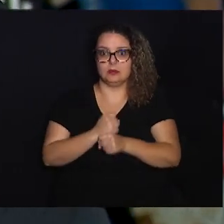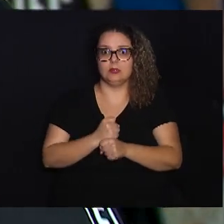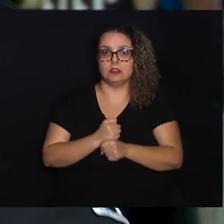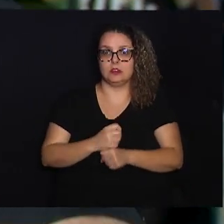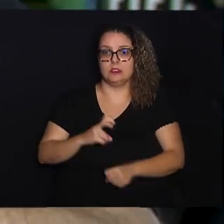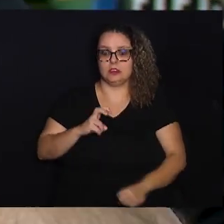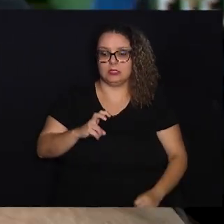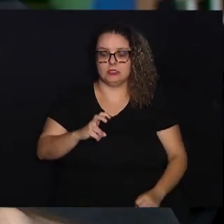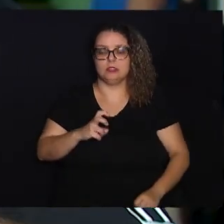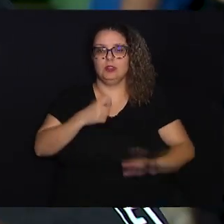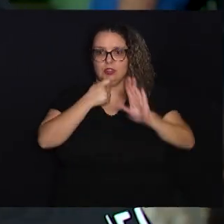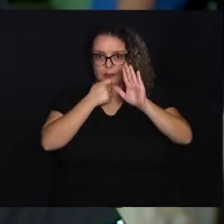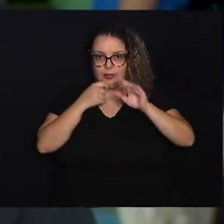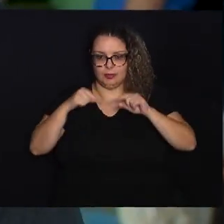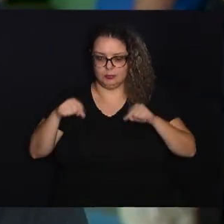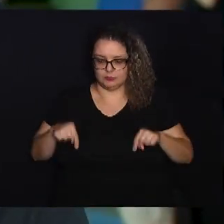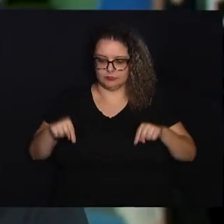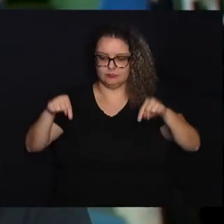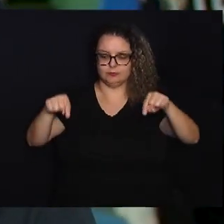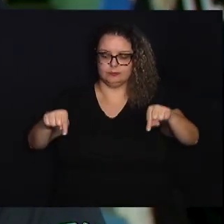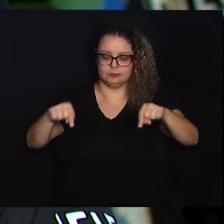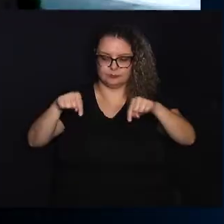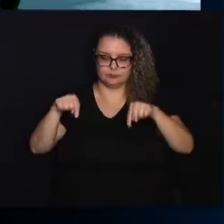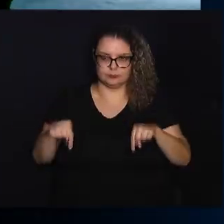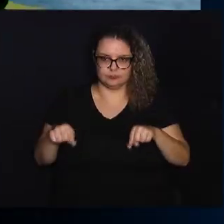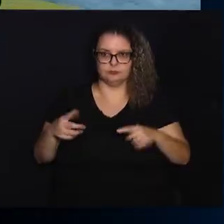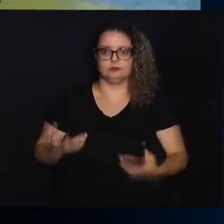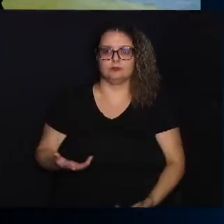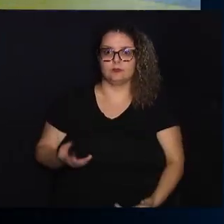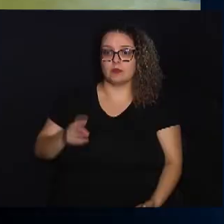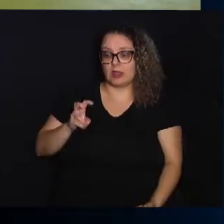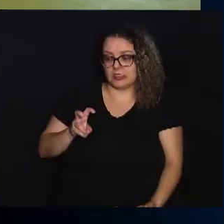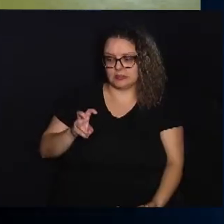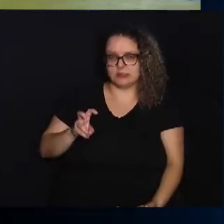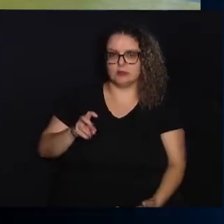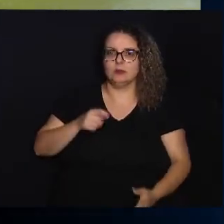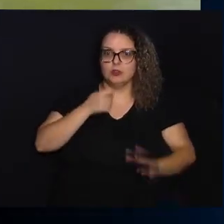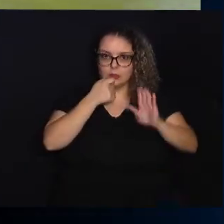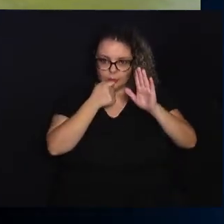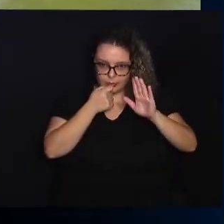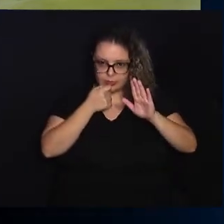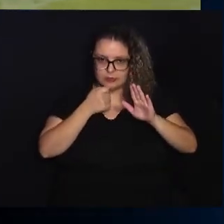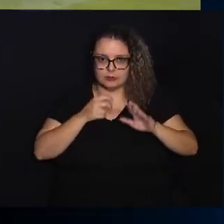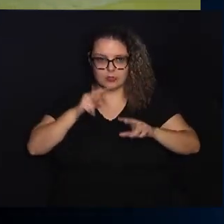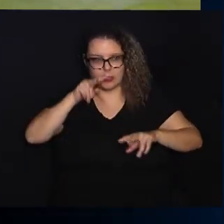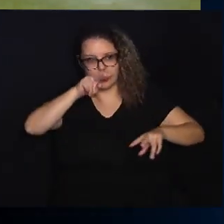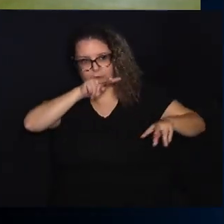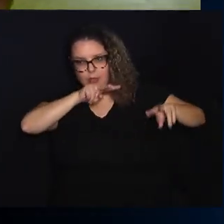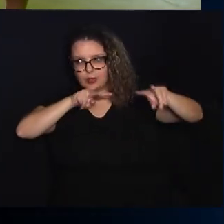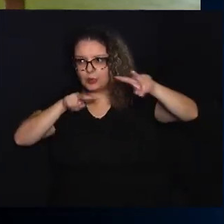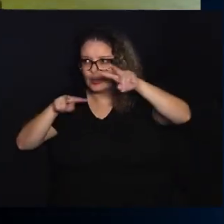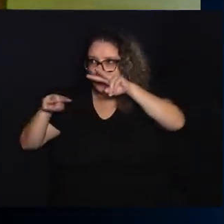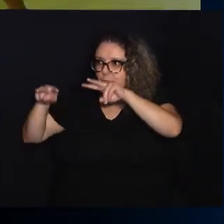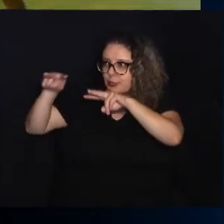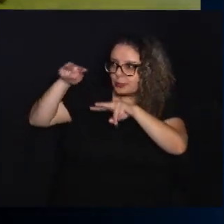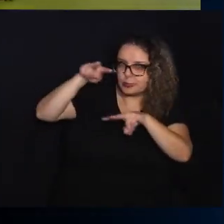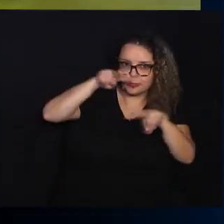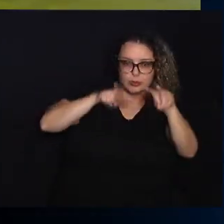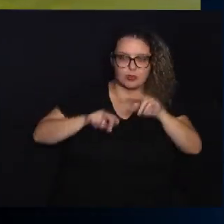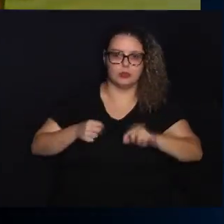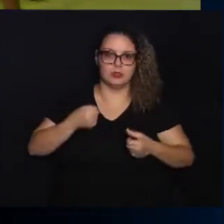ponto. Você tem 5 árbitros laterais na plataforma. Esses 5 árbitros laterais, eles dão conta de ver